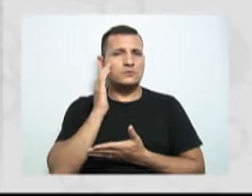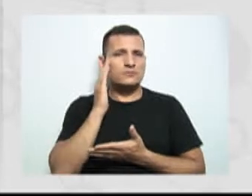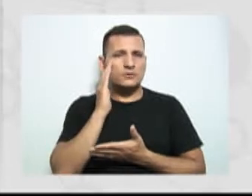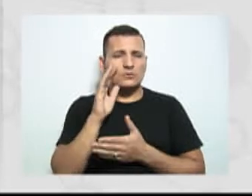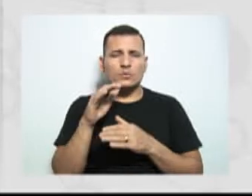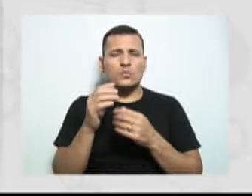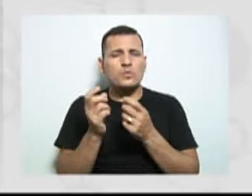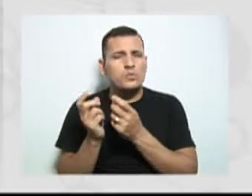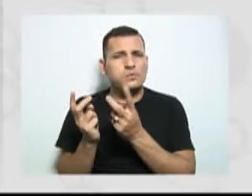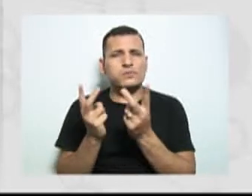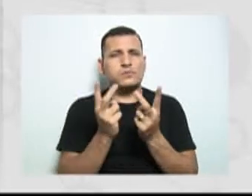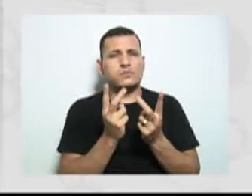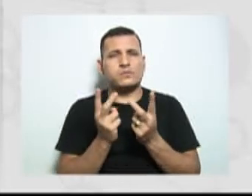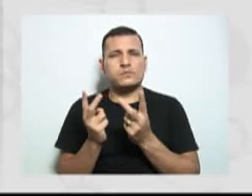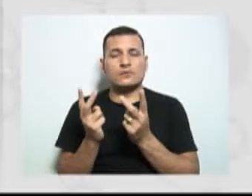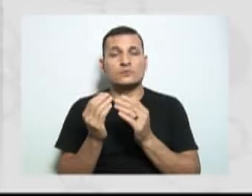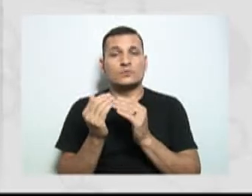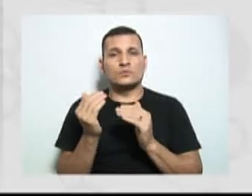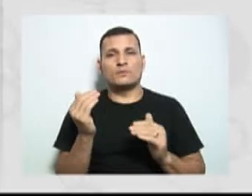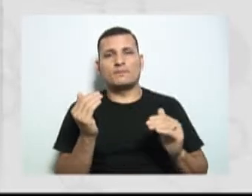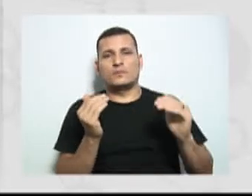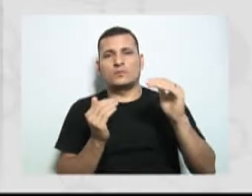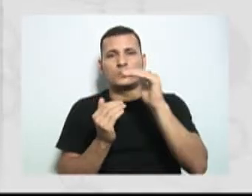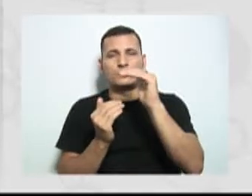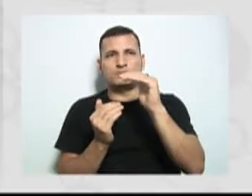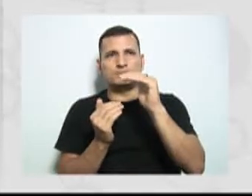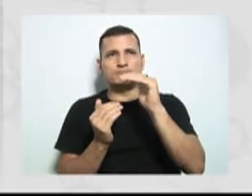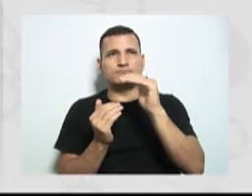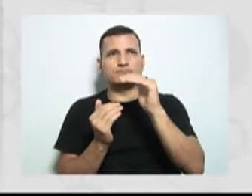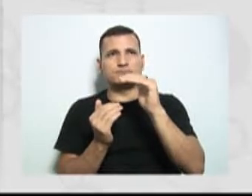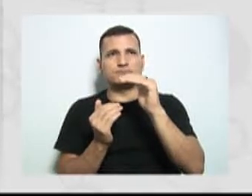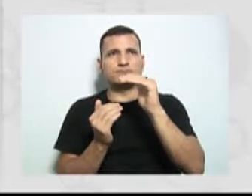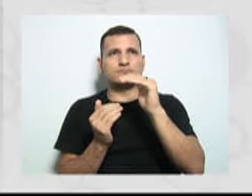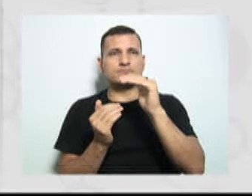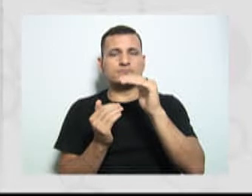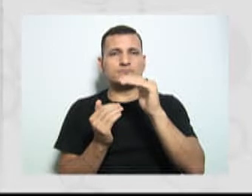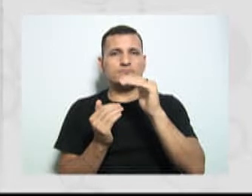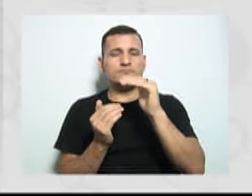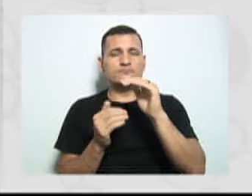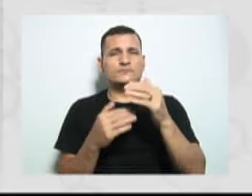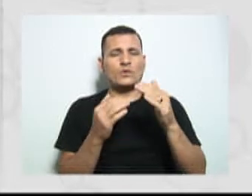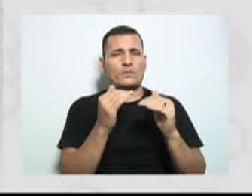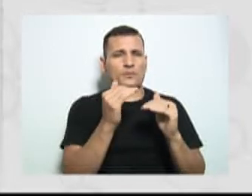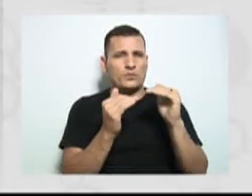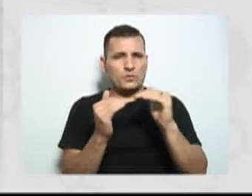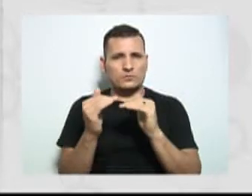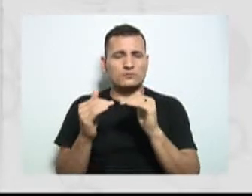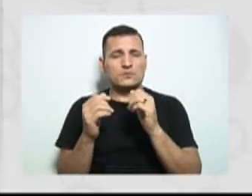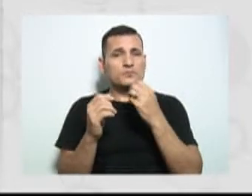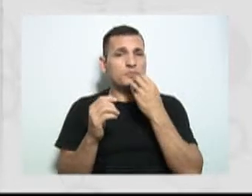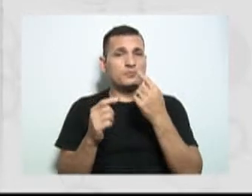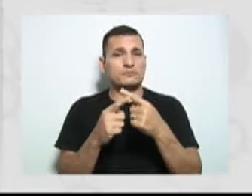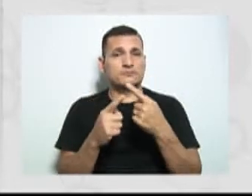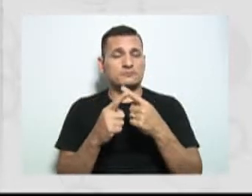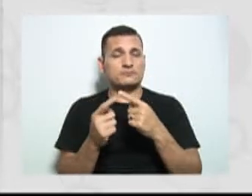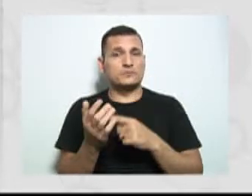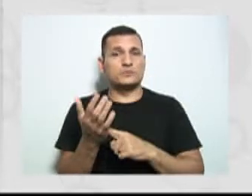vendas superior a isso. Entendeu? É bem interessante o ponto de equilíbrio porque ele ajuda isso. Então, eu